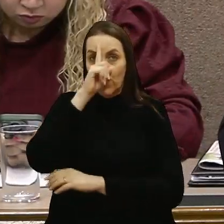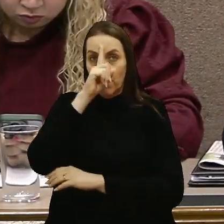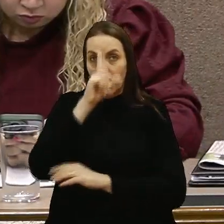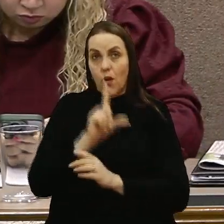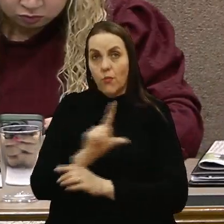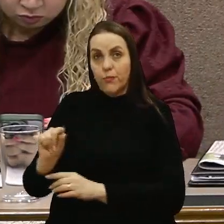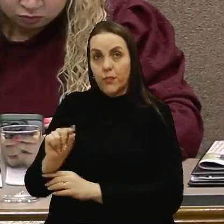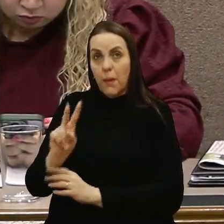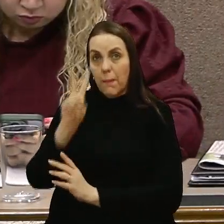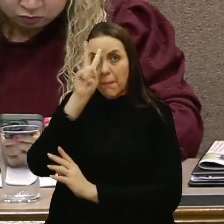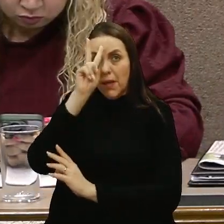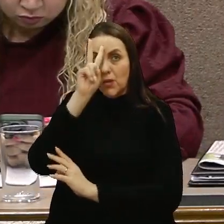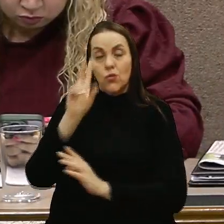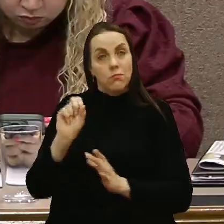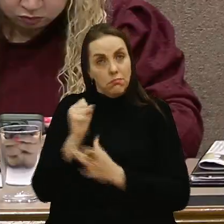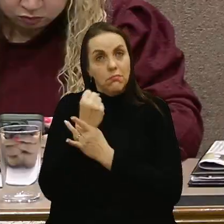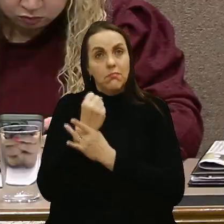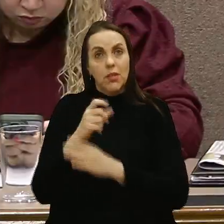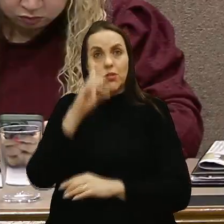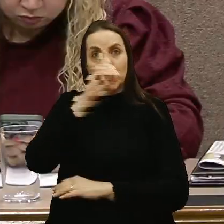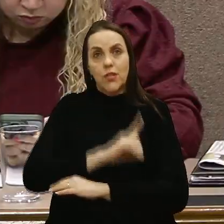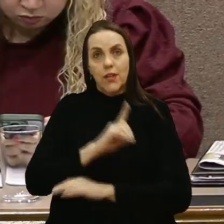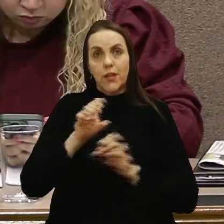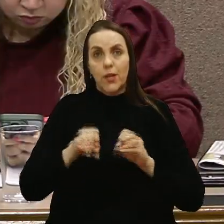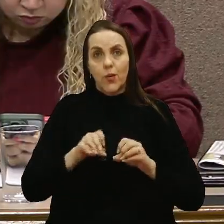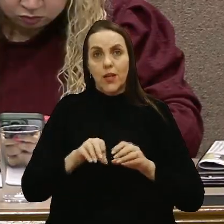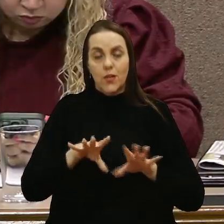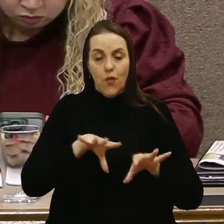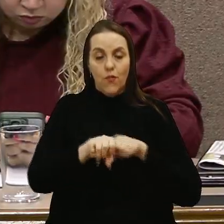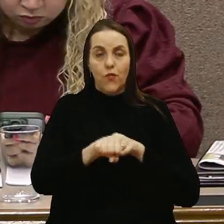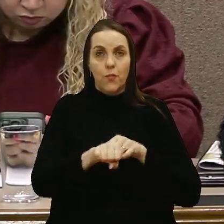também tenha assegurado esse direito da educação na sua